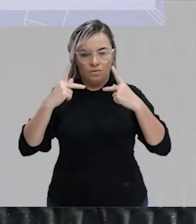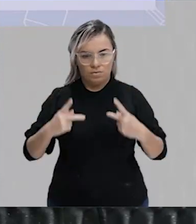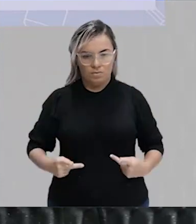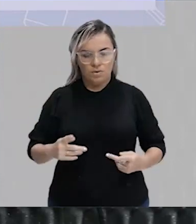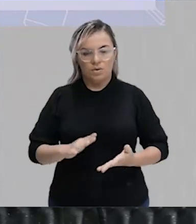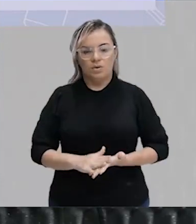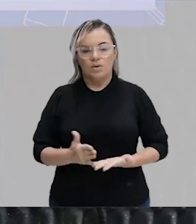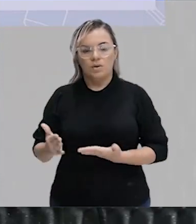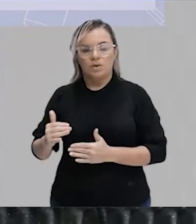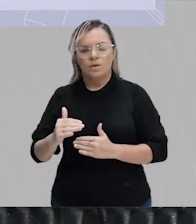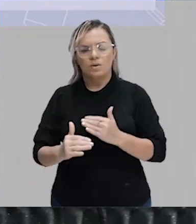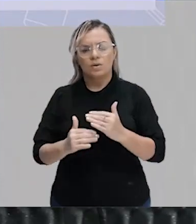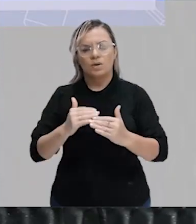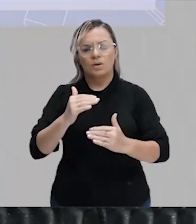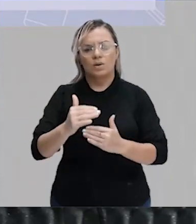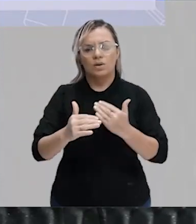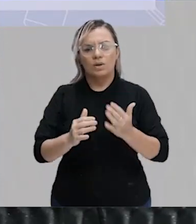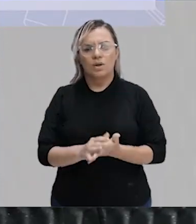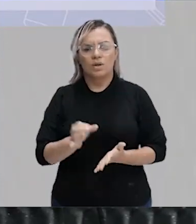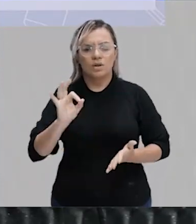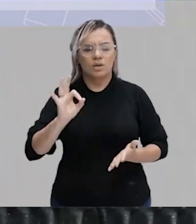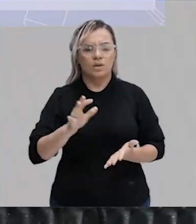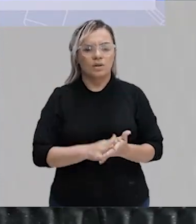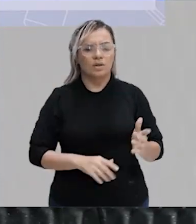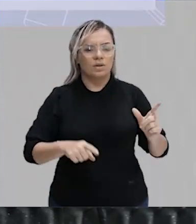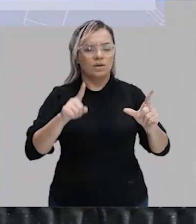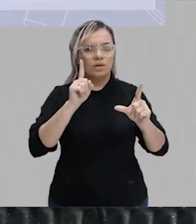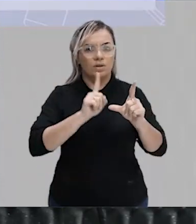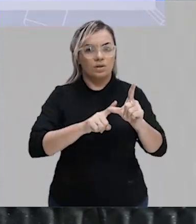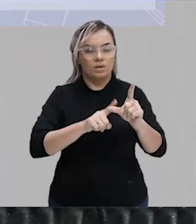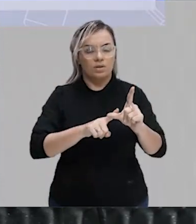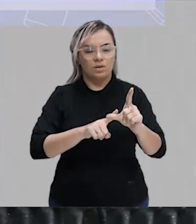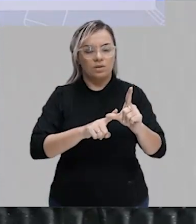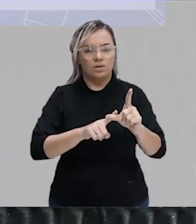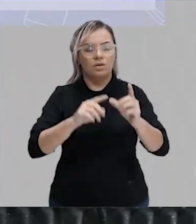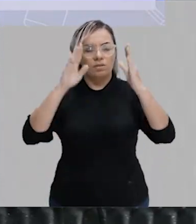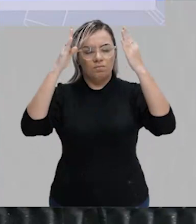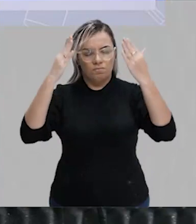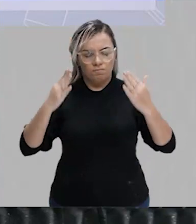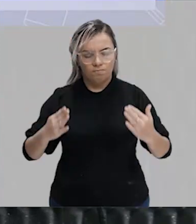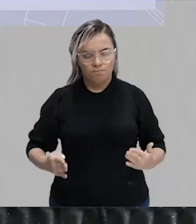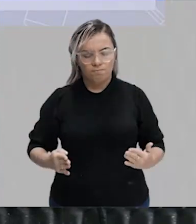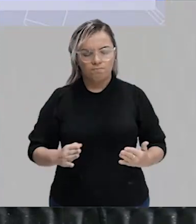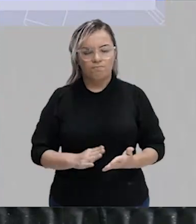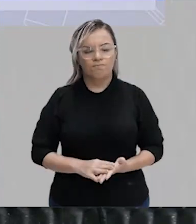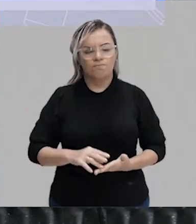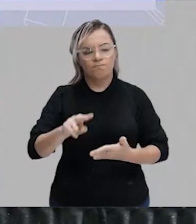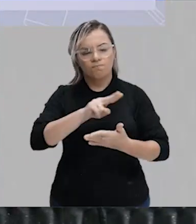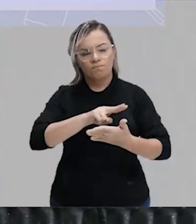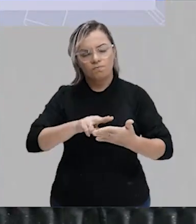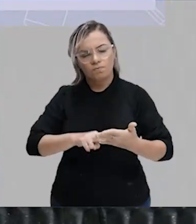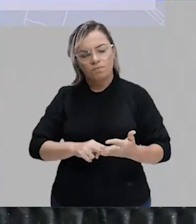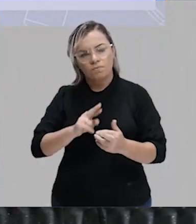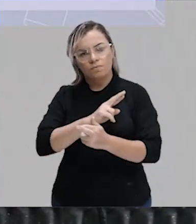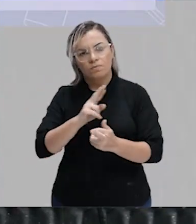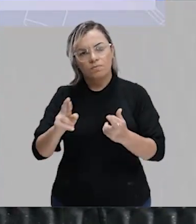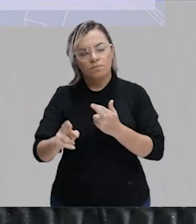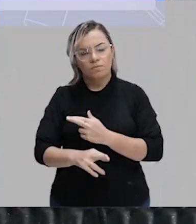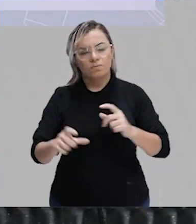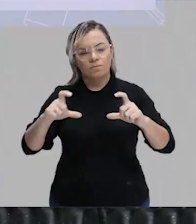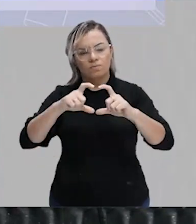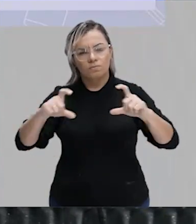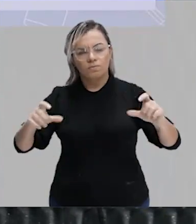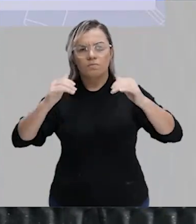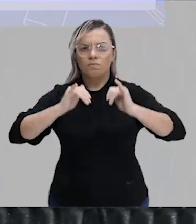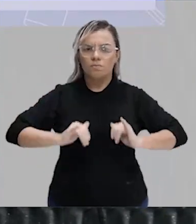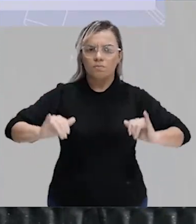é correto afirmar que... Vamos lá. Então, vamos analisar cada uma dessas alternativas de acordo com o que ela está trazendo de